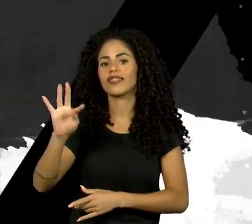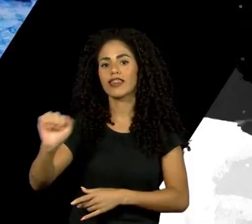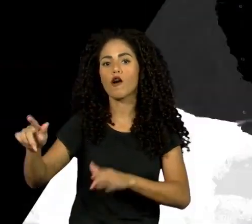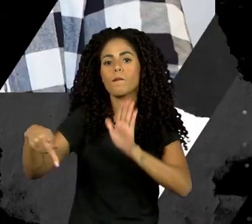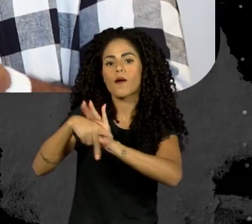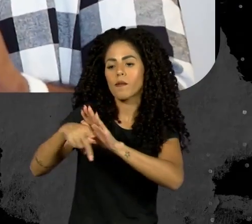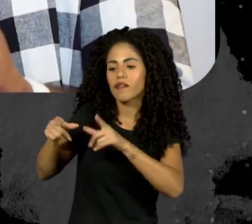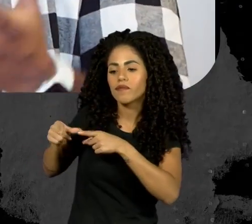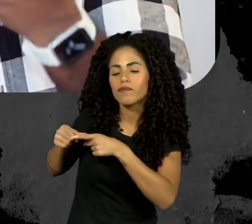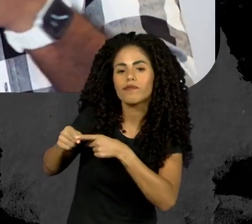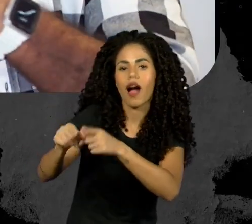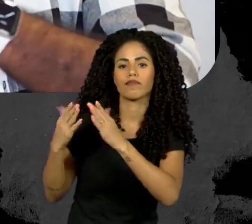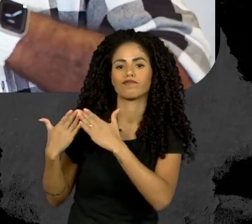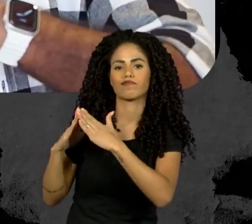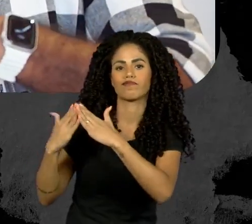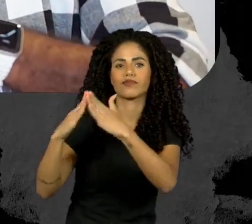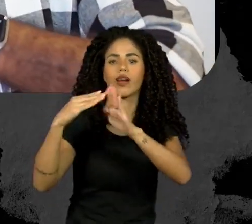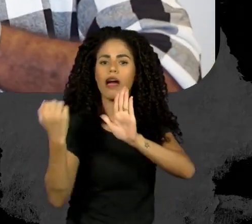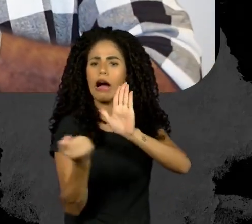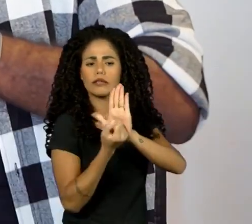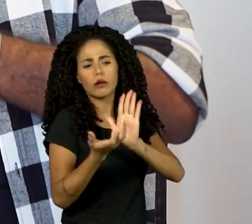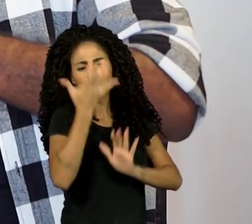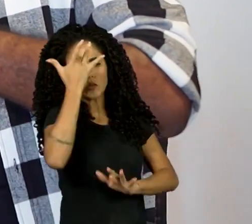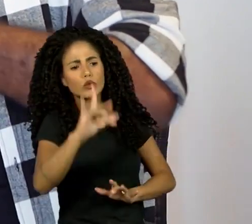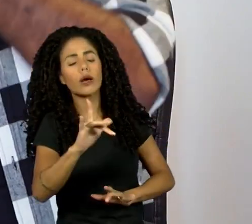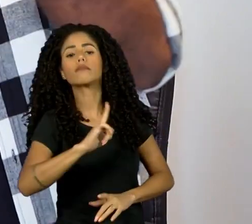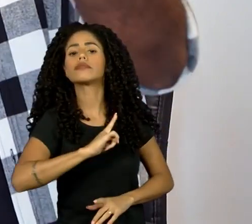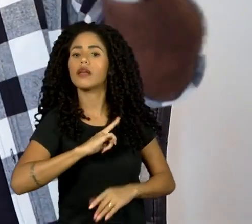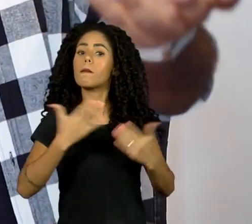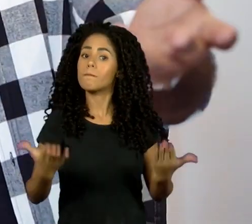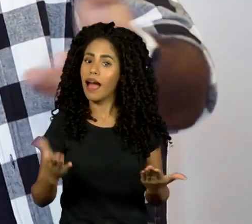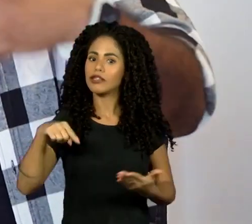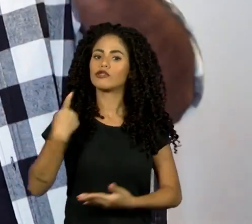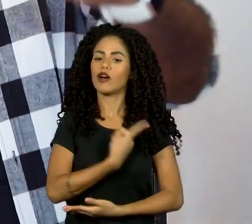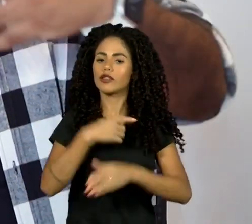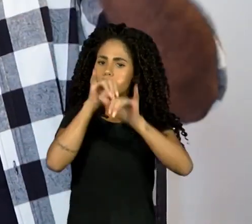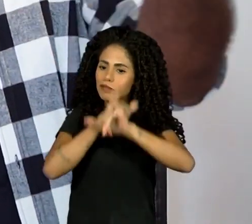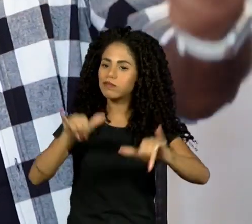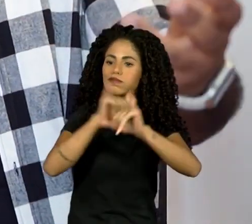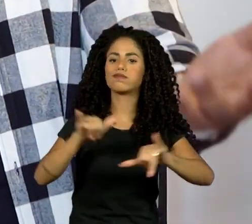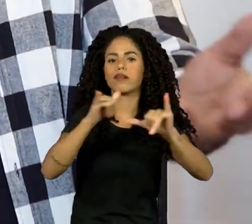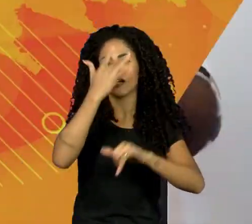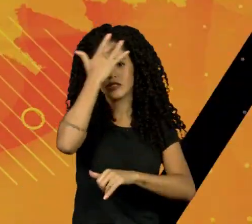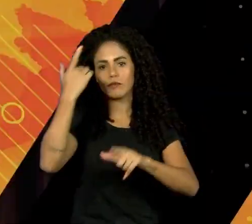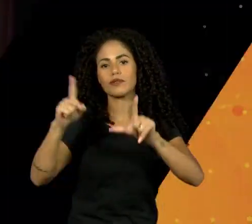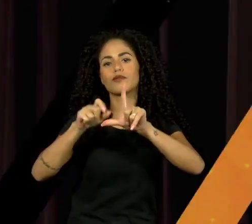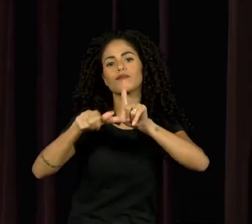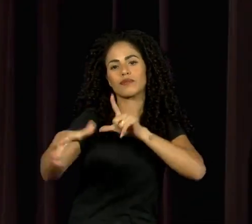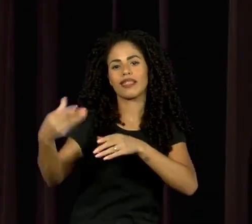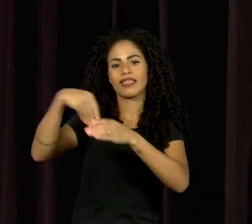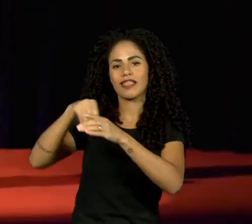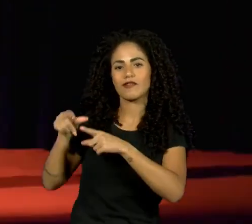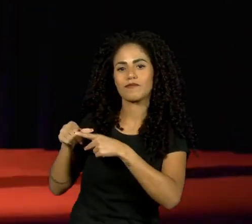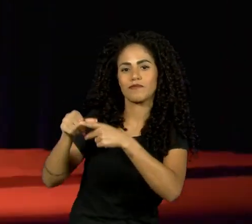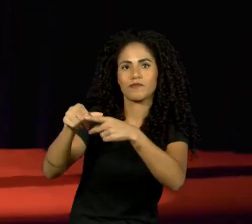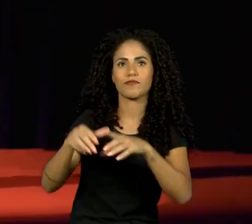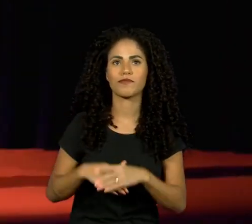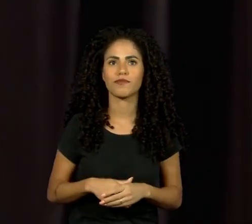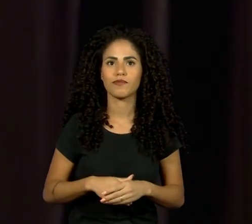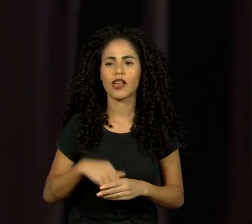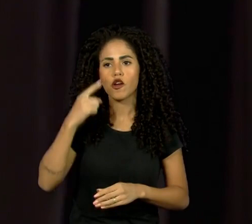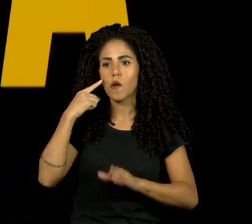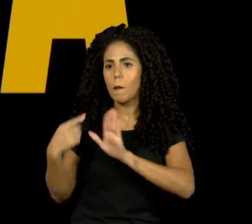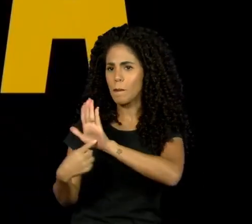curar uma dor que as marcas não sabiam que existia, mas os influenciadores de favela sabiam. Só vou virar quando você